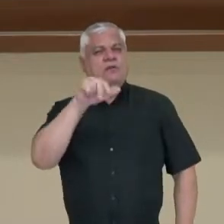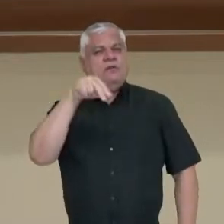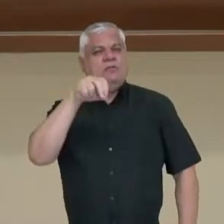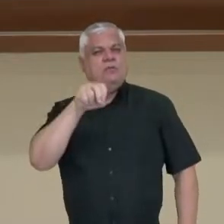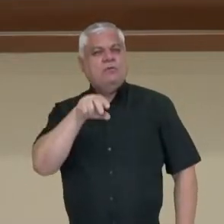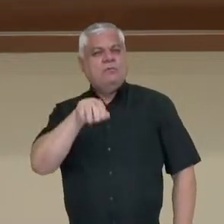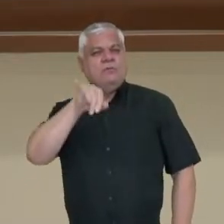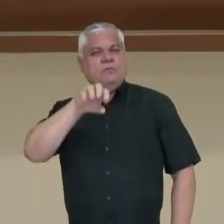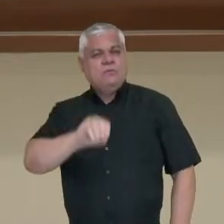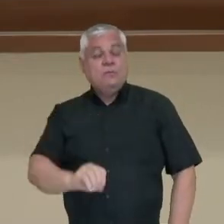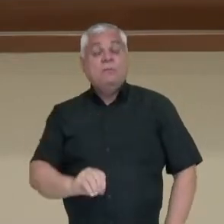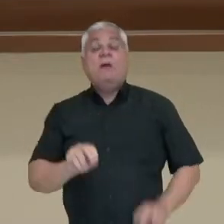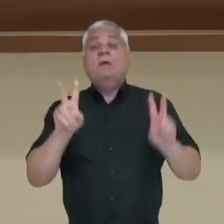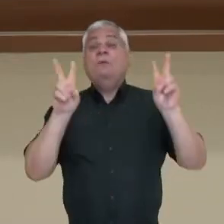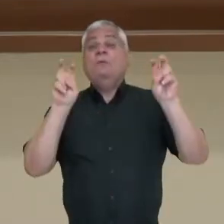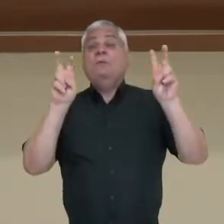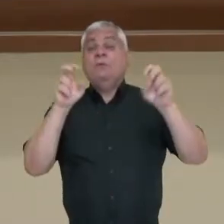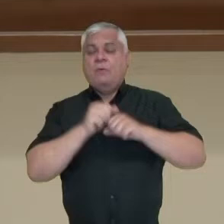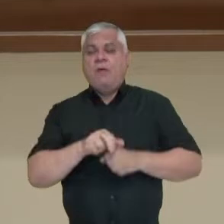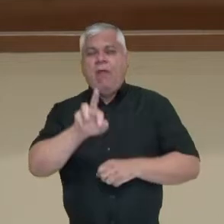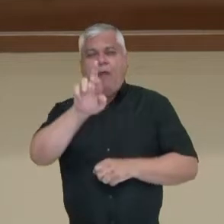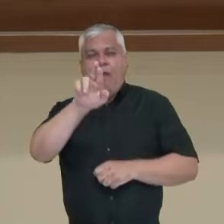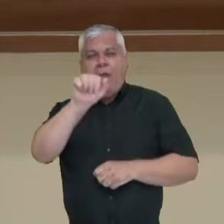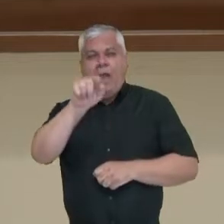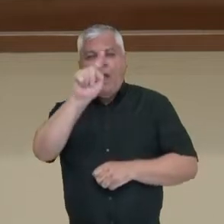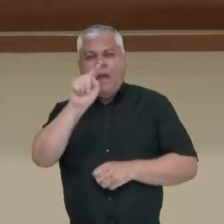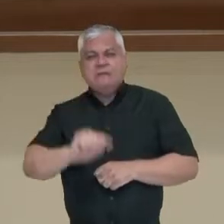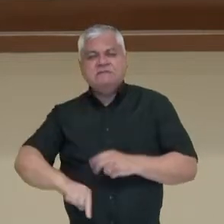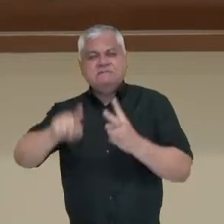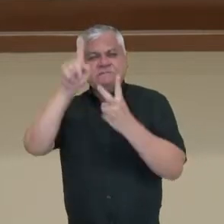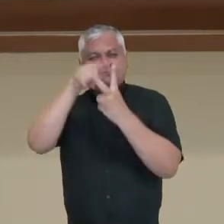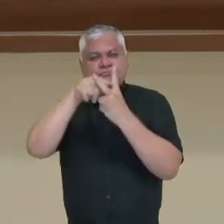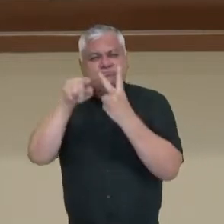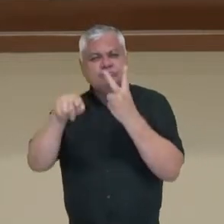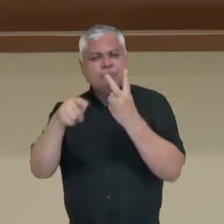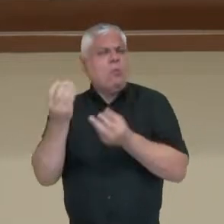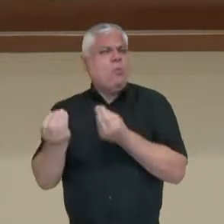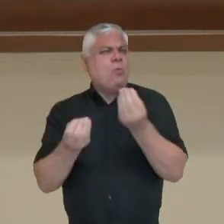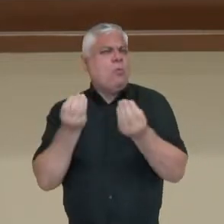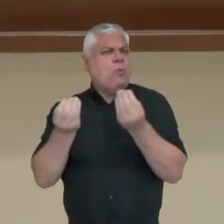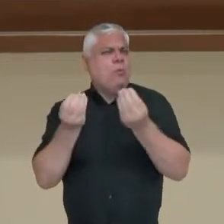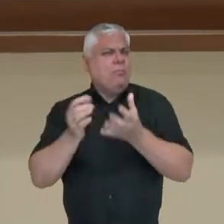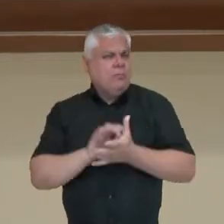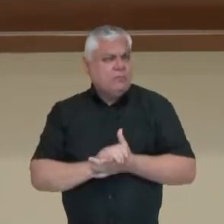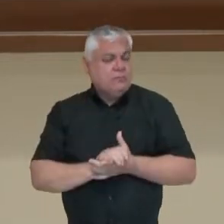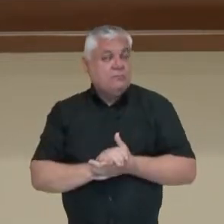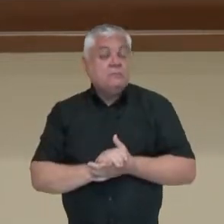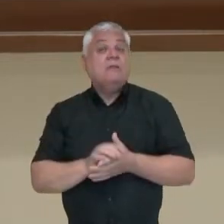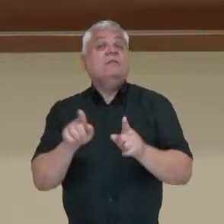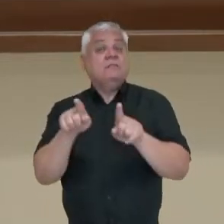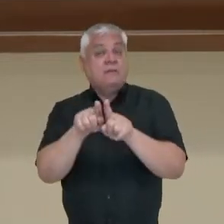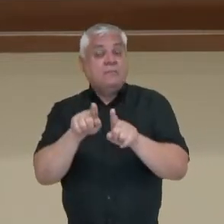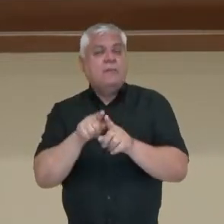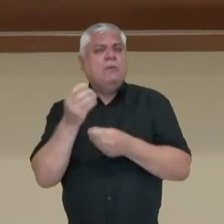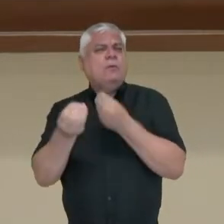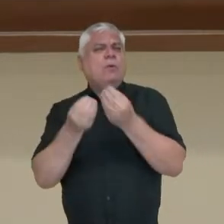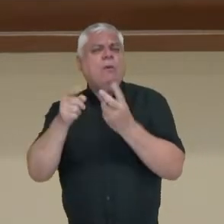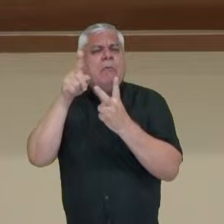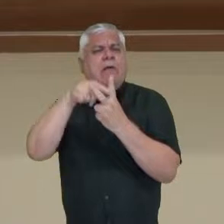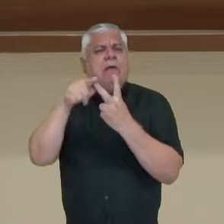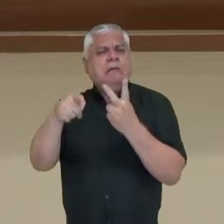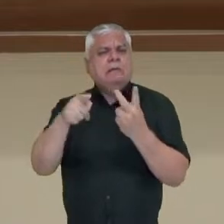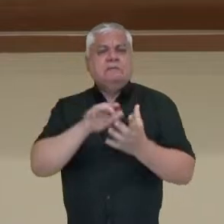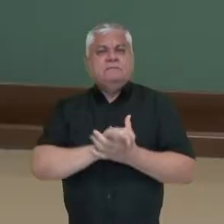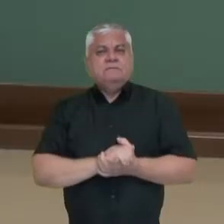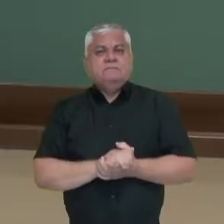gente vai conversar hoje sobre as raízes do polinômio. Vamos entender esse significado e como calcular essas raízes. Então vamos